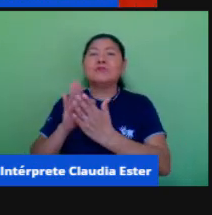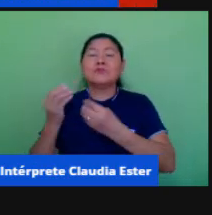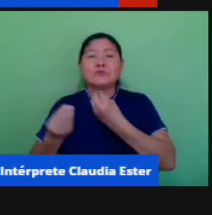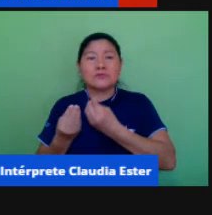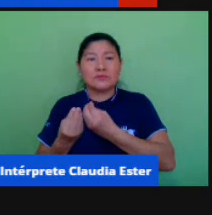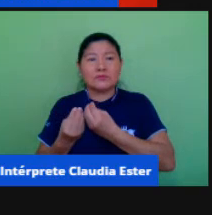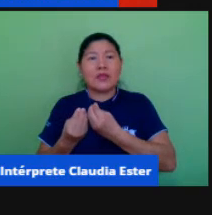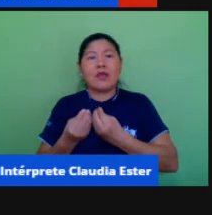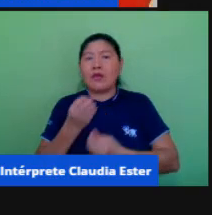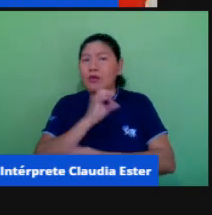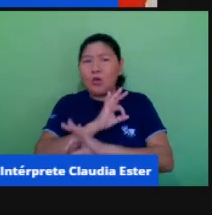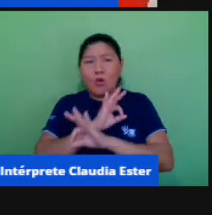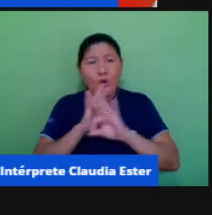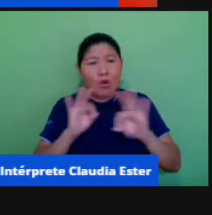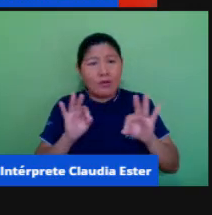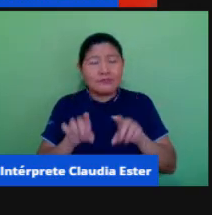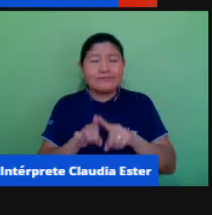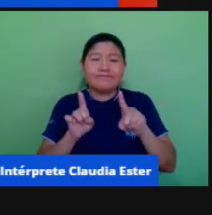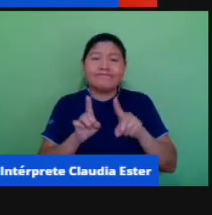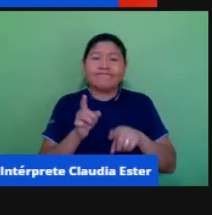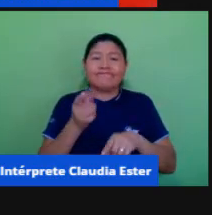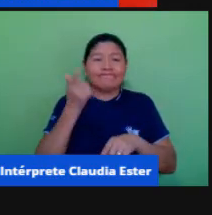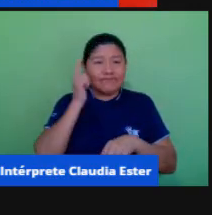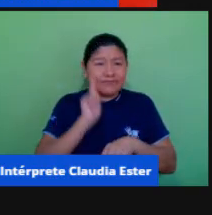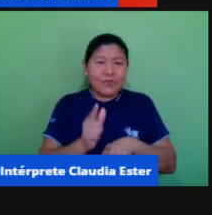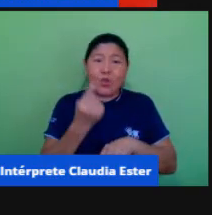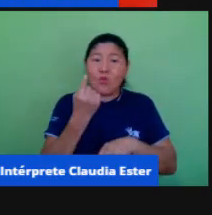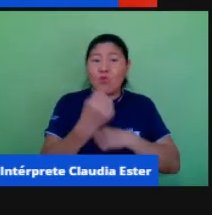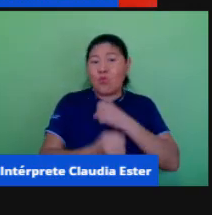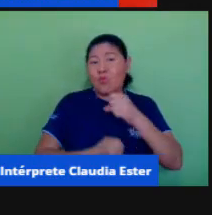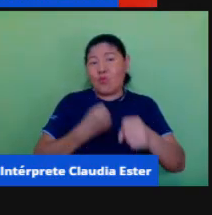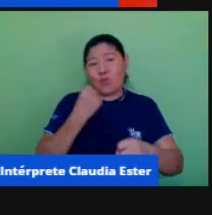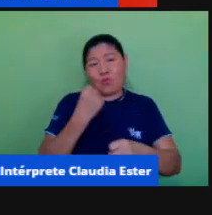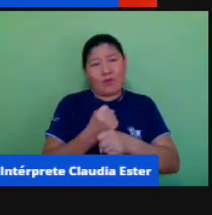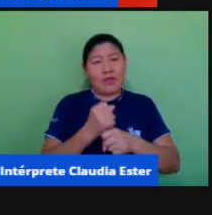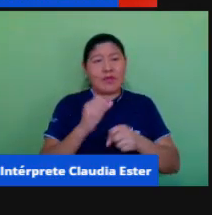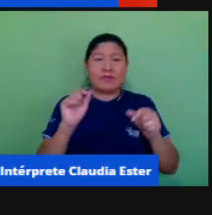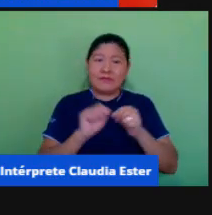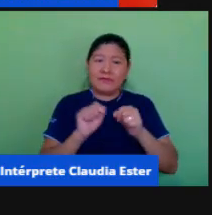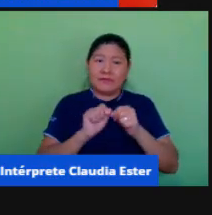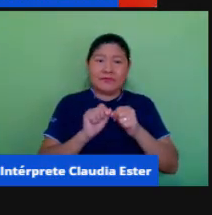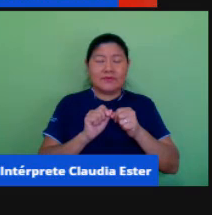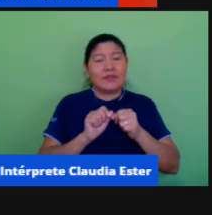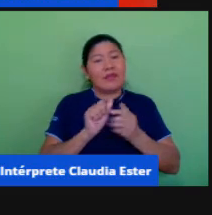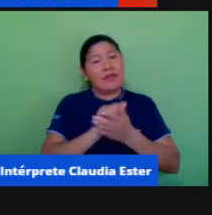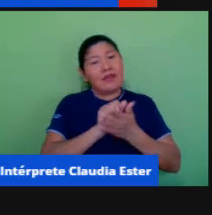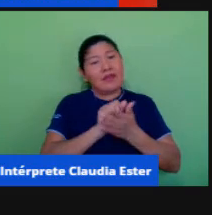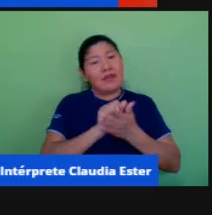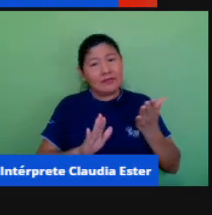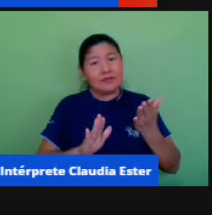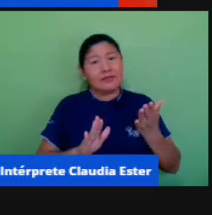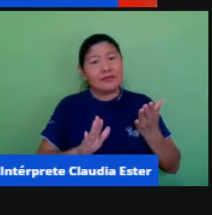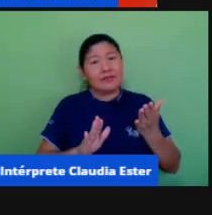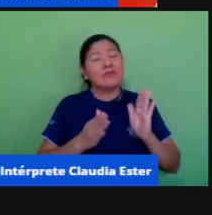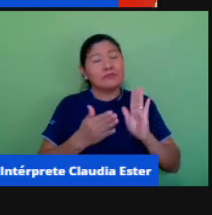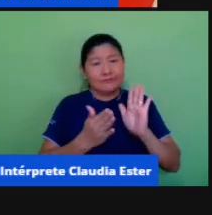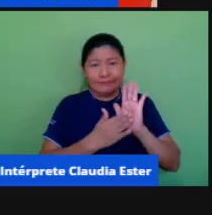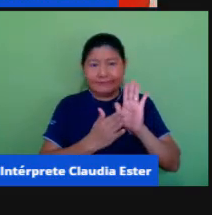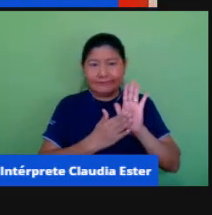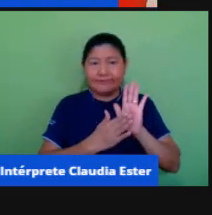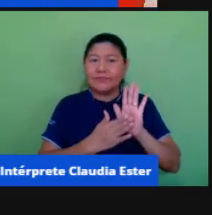que foi apenas um ano, né? Então, fica aí a dica para a IEL, a utilização dessa